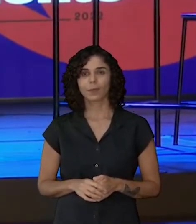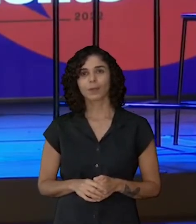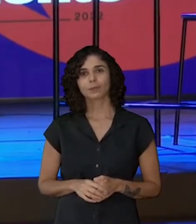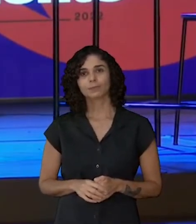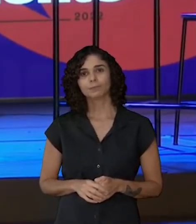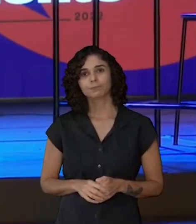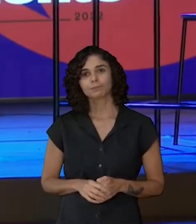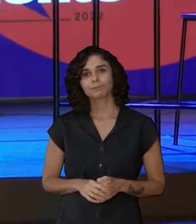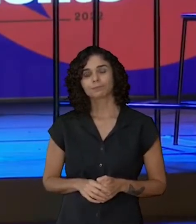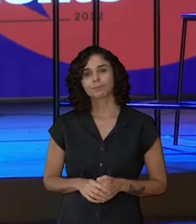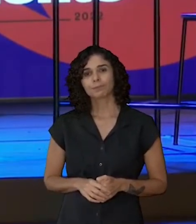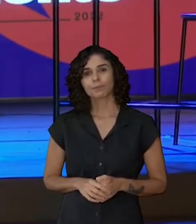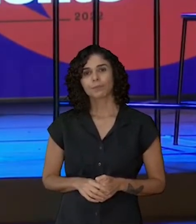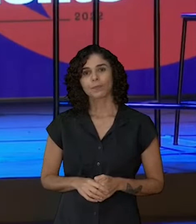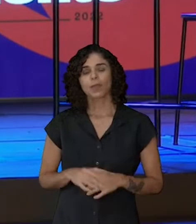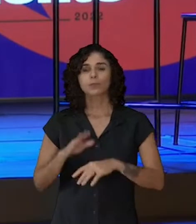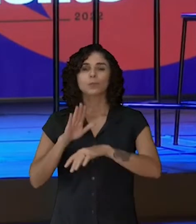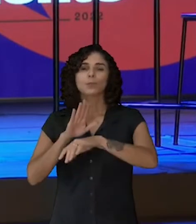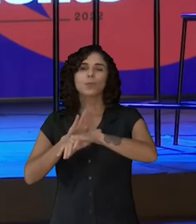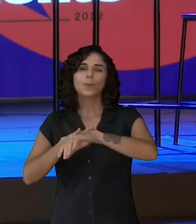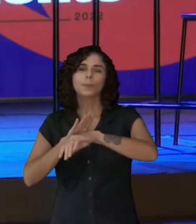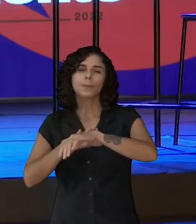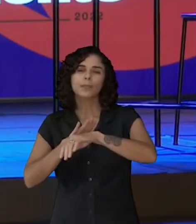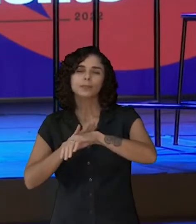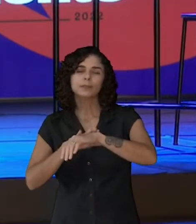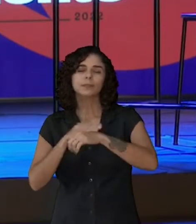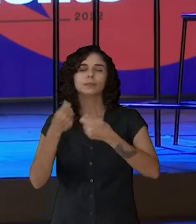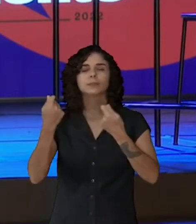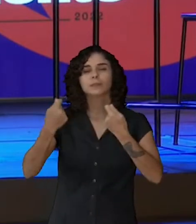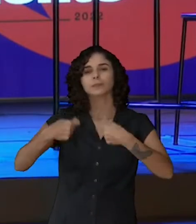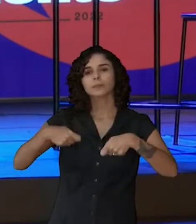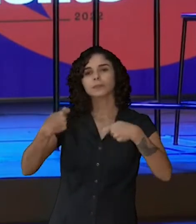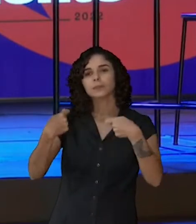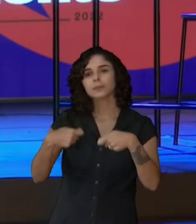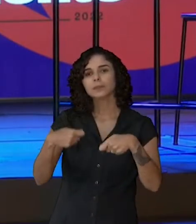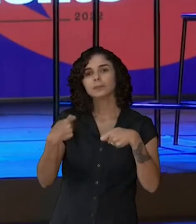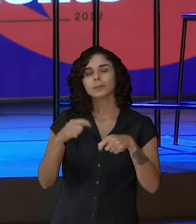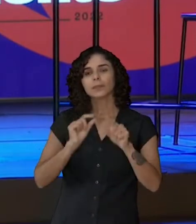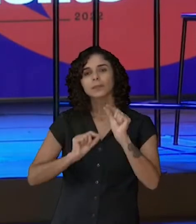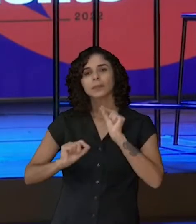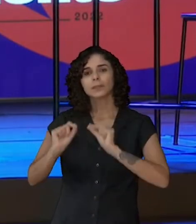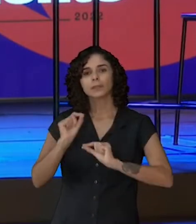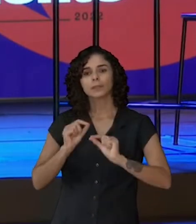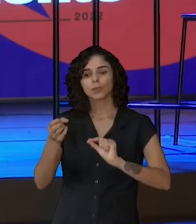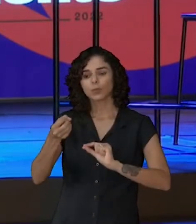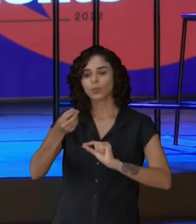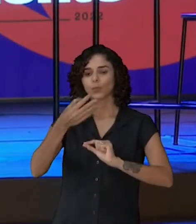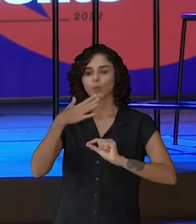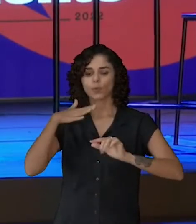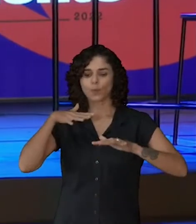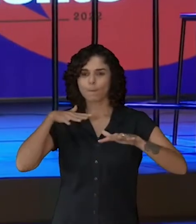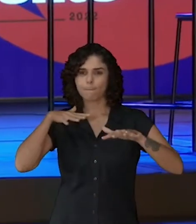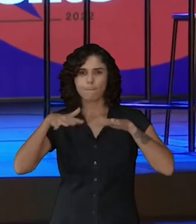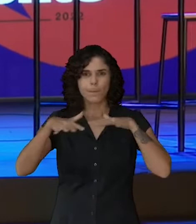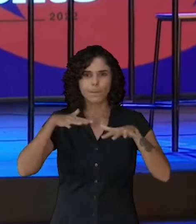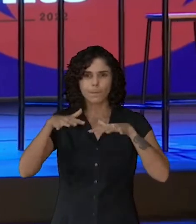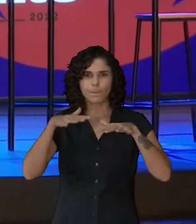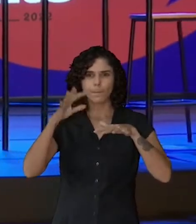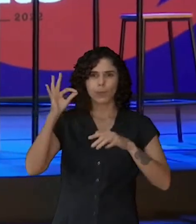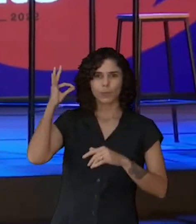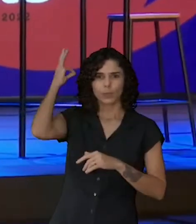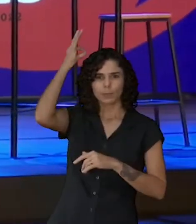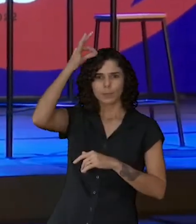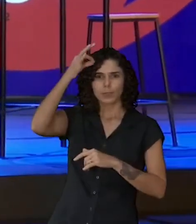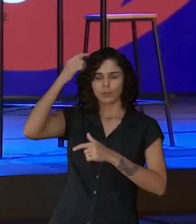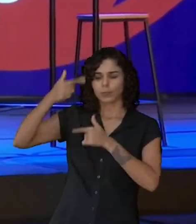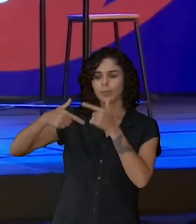que estão na fase que precisam de um novo mover do Espírito na sua vida